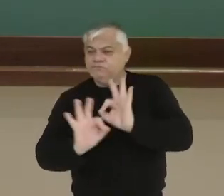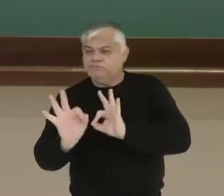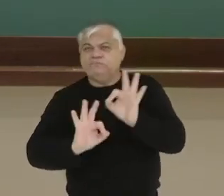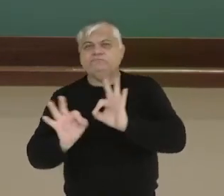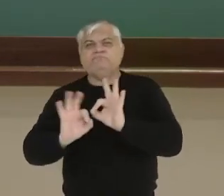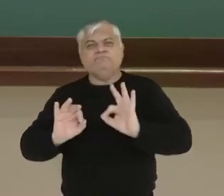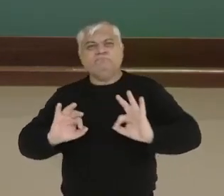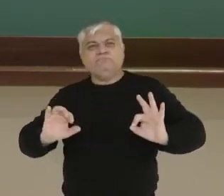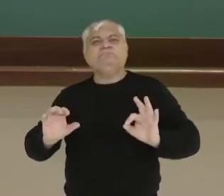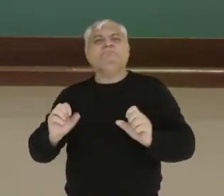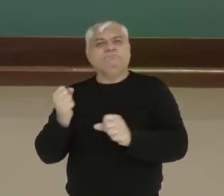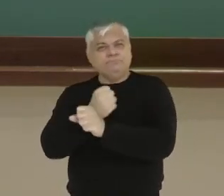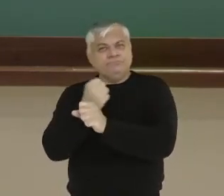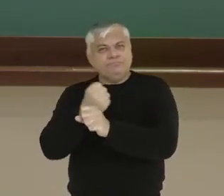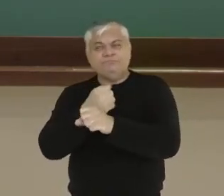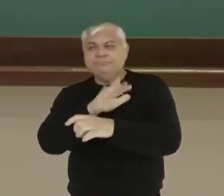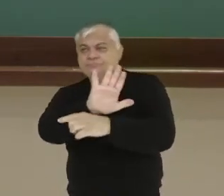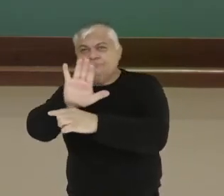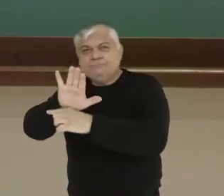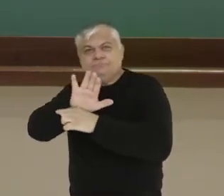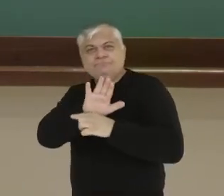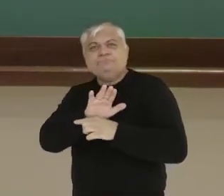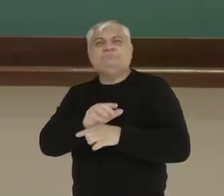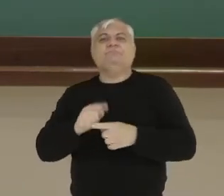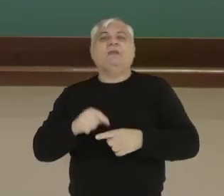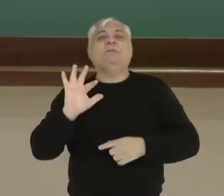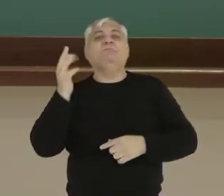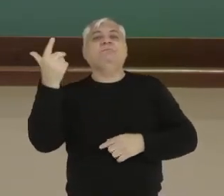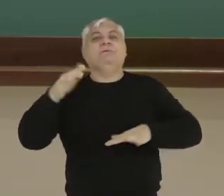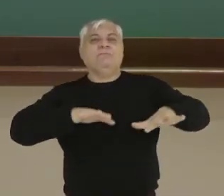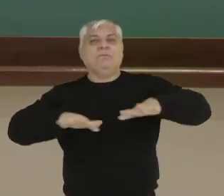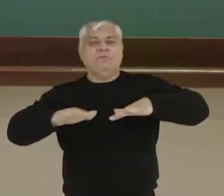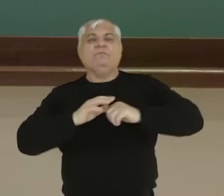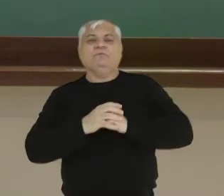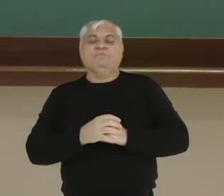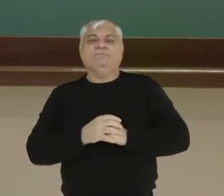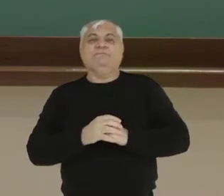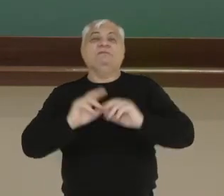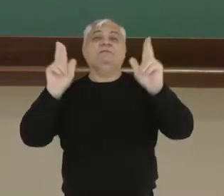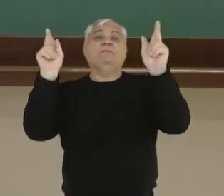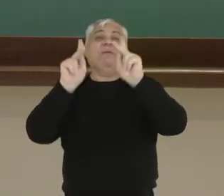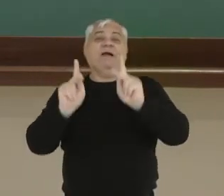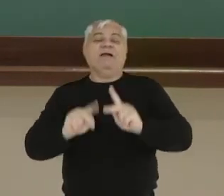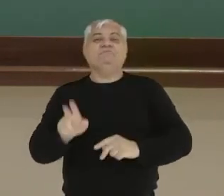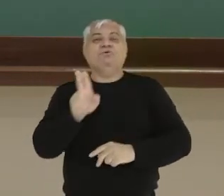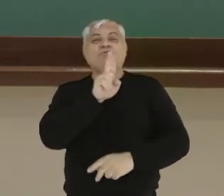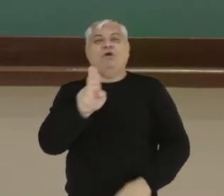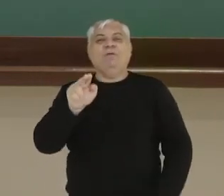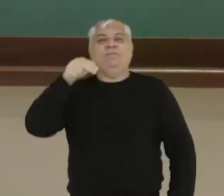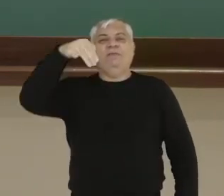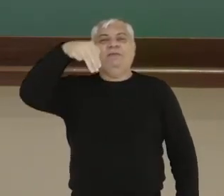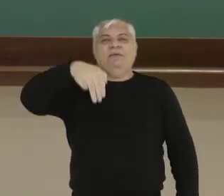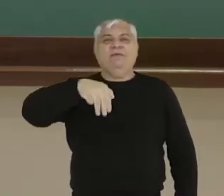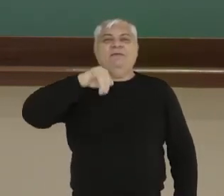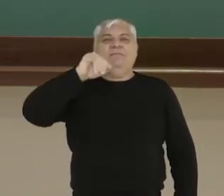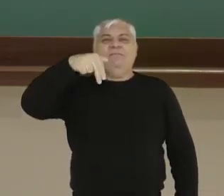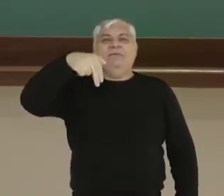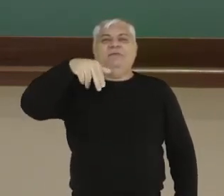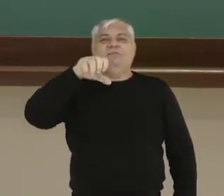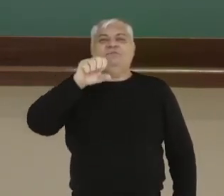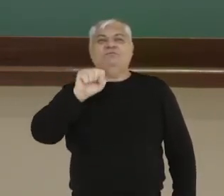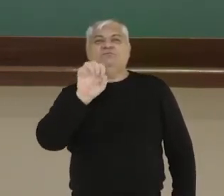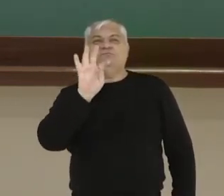pós o terremoto que atingiu o Haiti. E essa missão de paz era chamada de MINUSTAH. Recentemente, as